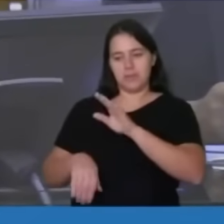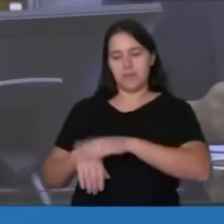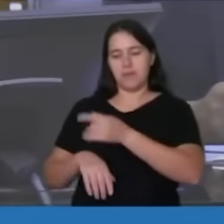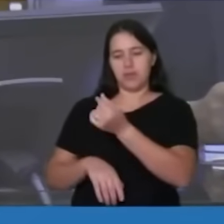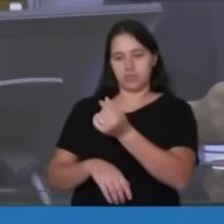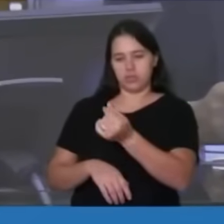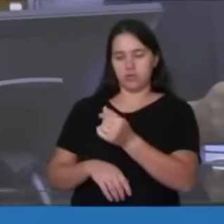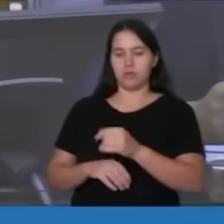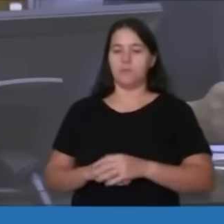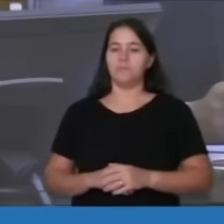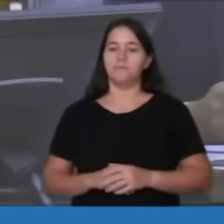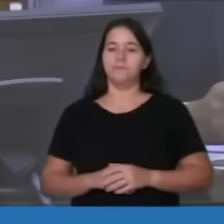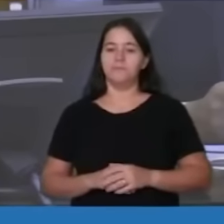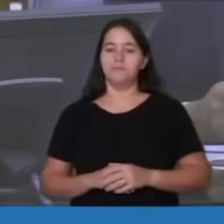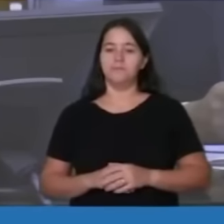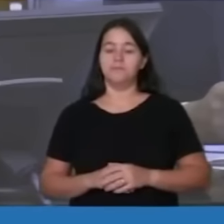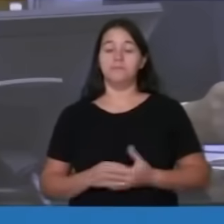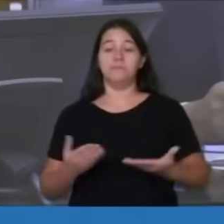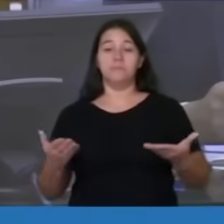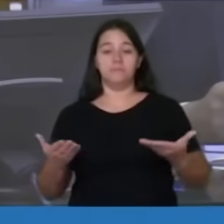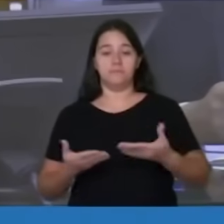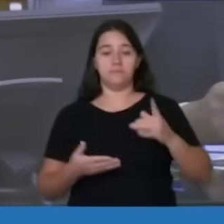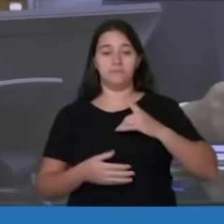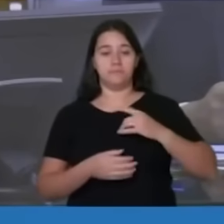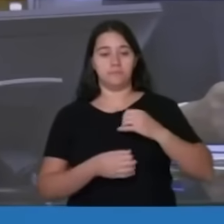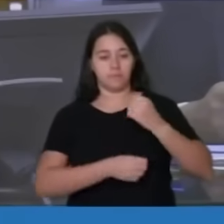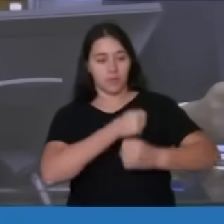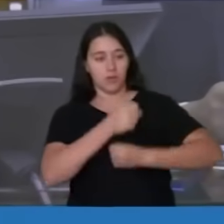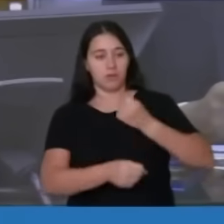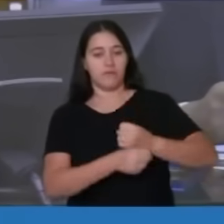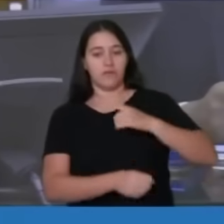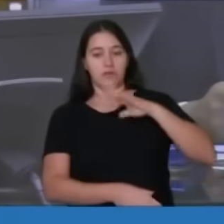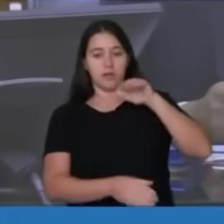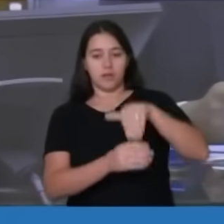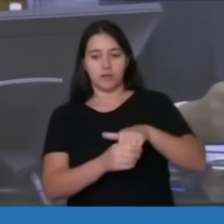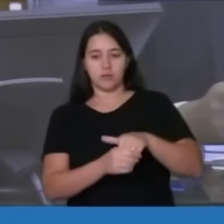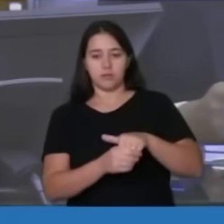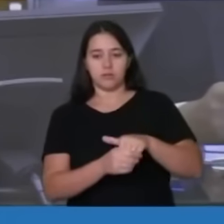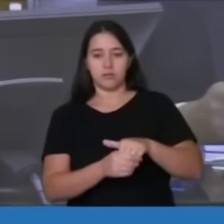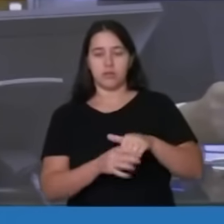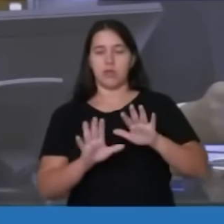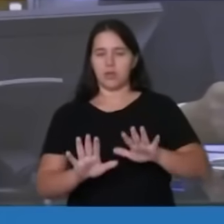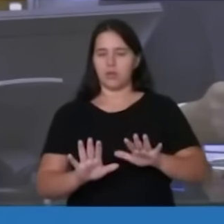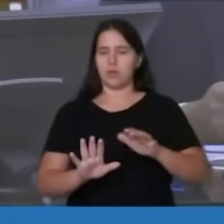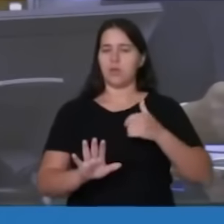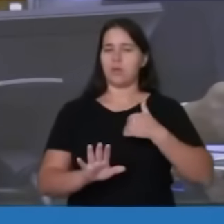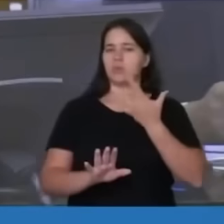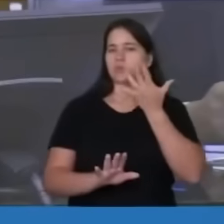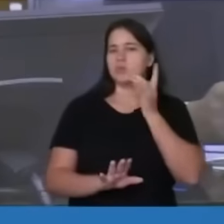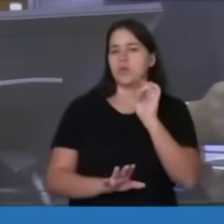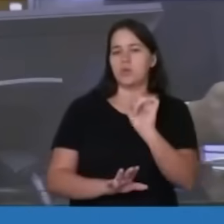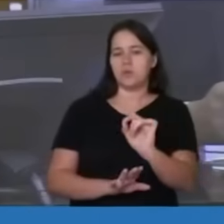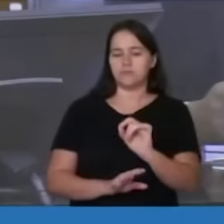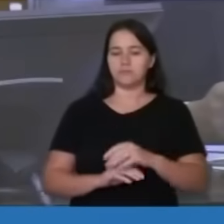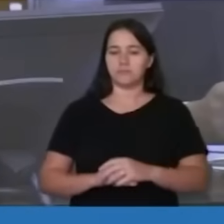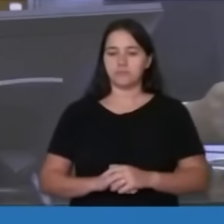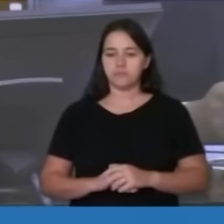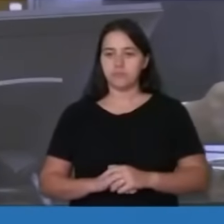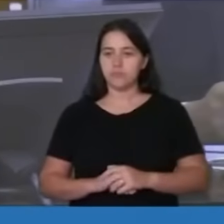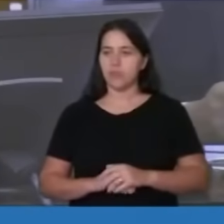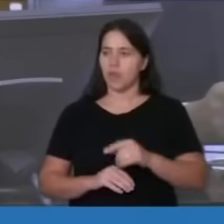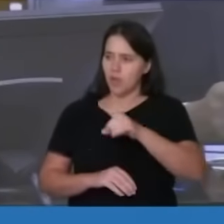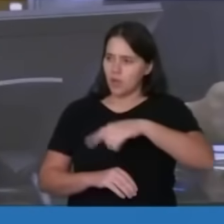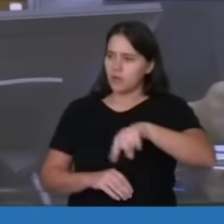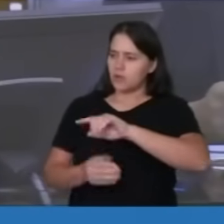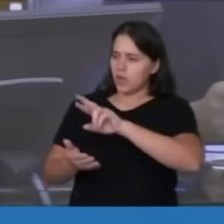democracia. Muito bem. Nós teremos a eleição no ano que vem. Eu não vejo muita razoabilidade, quero fazer essa ponderação ao eminente relator, aos membros da